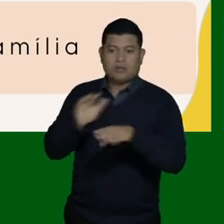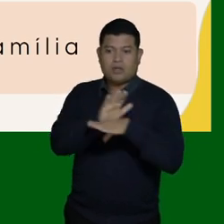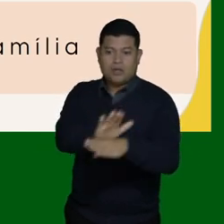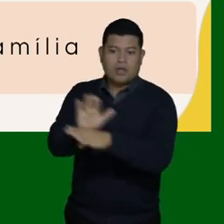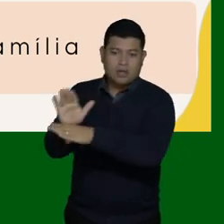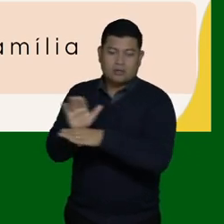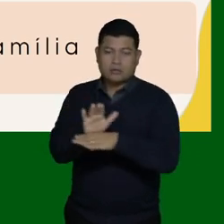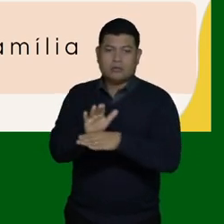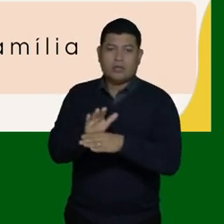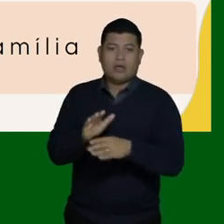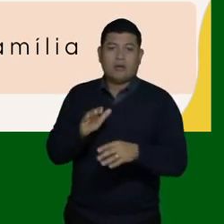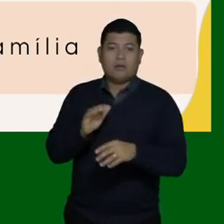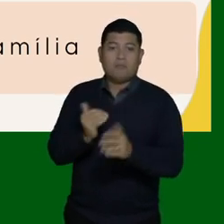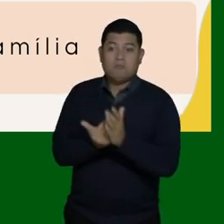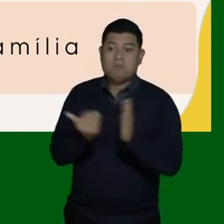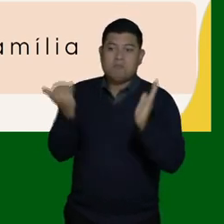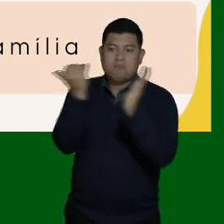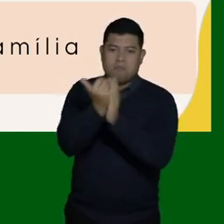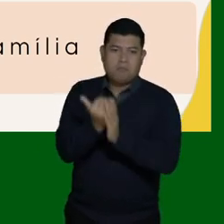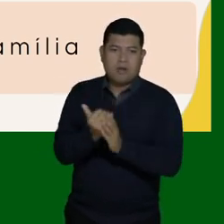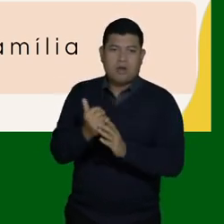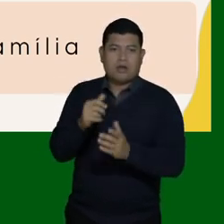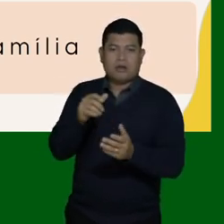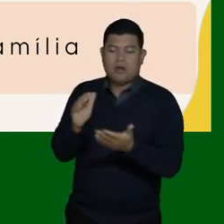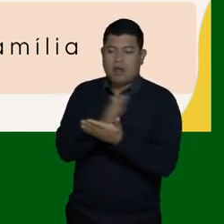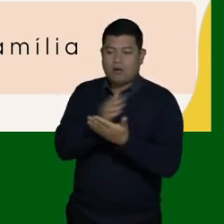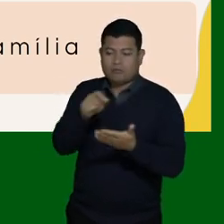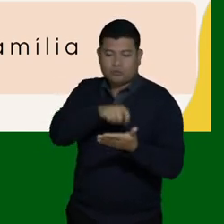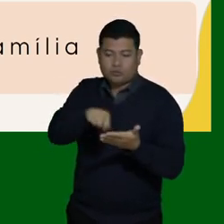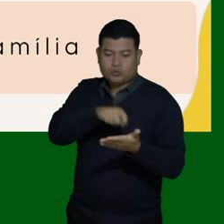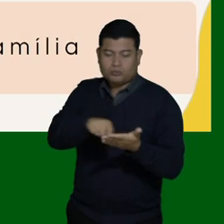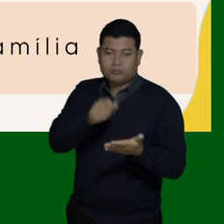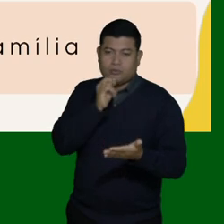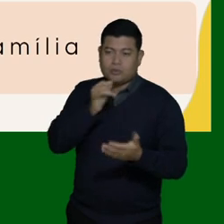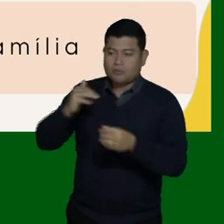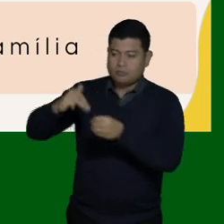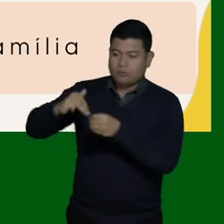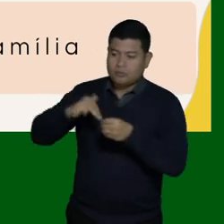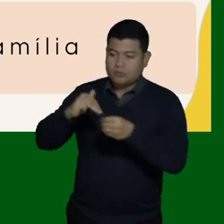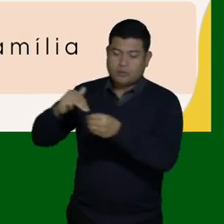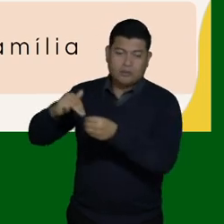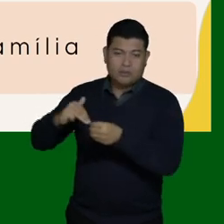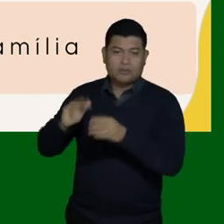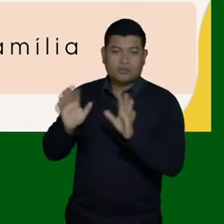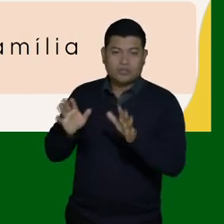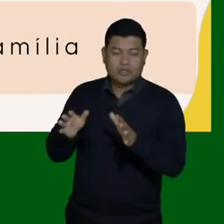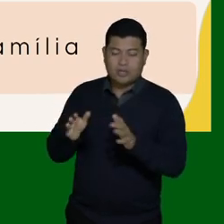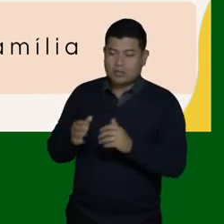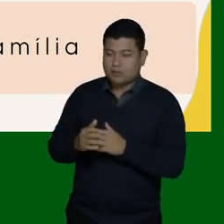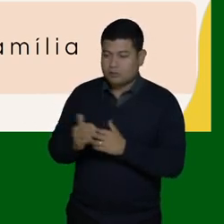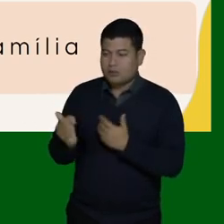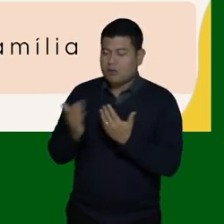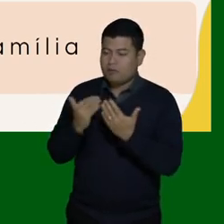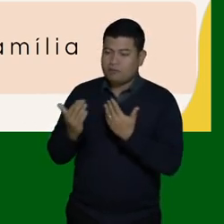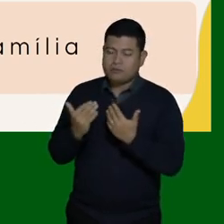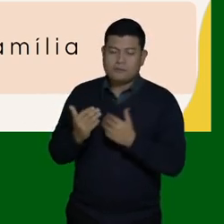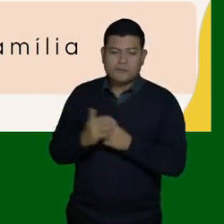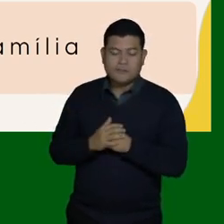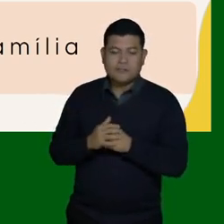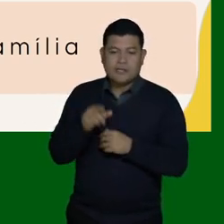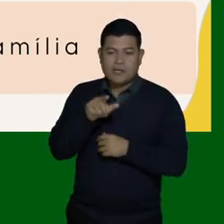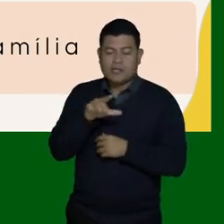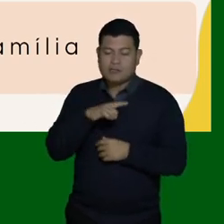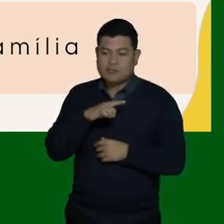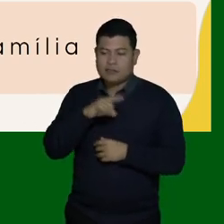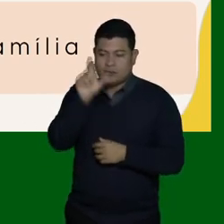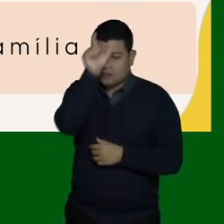relatórios então nós já tivemos alguns municípios conversando conosco para saber essa criança tem dislexia o que que o